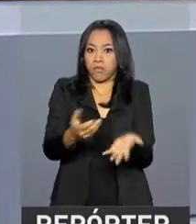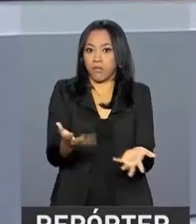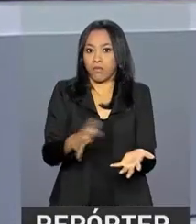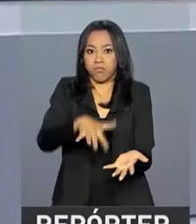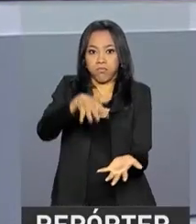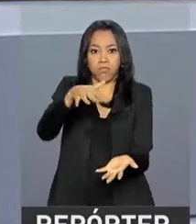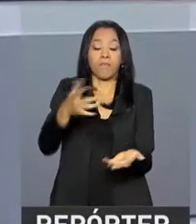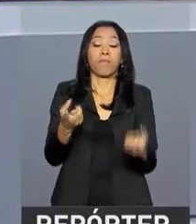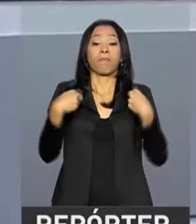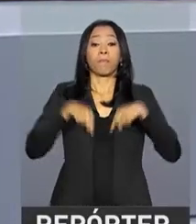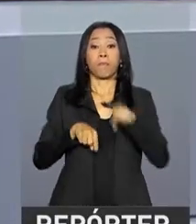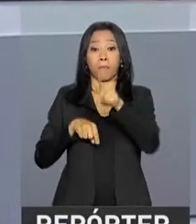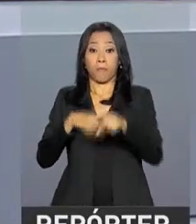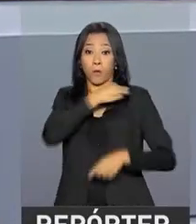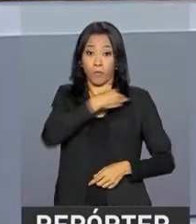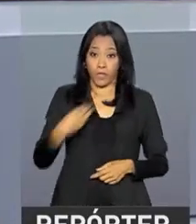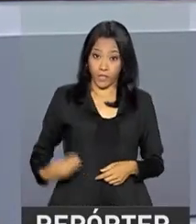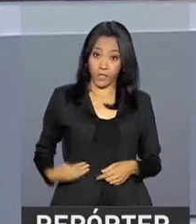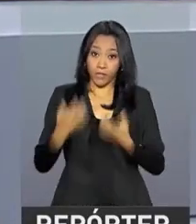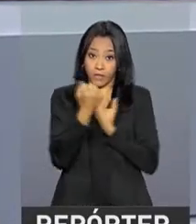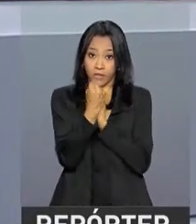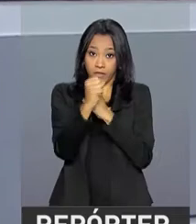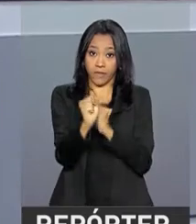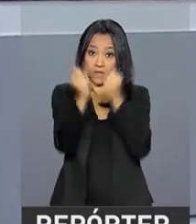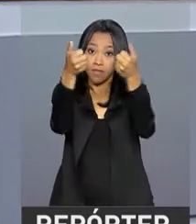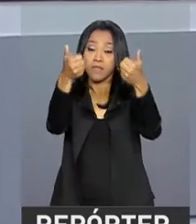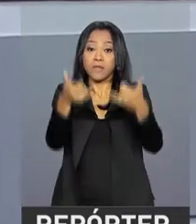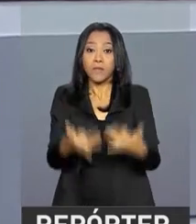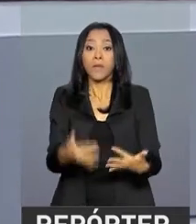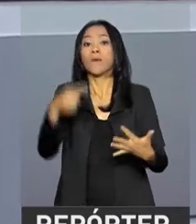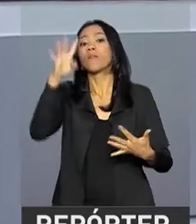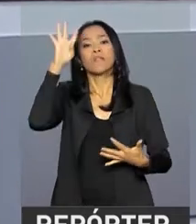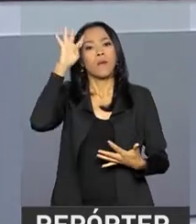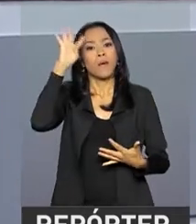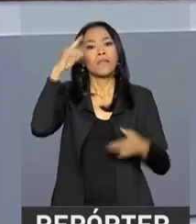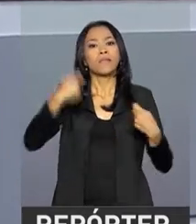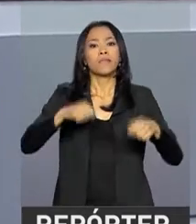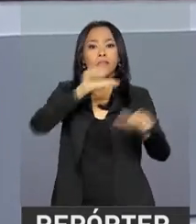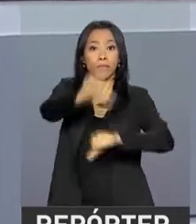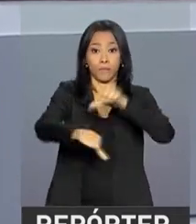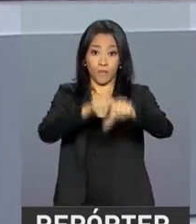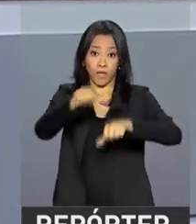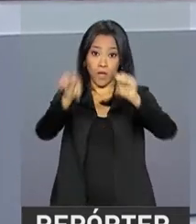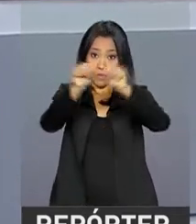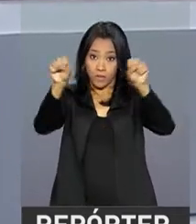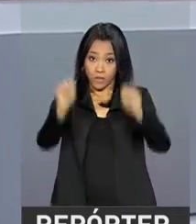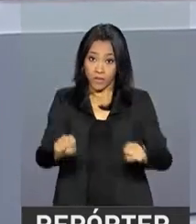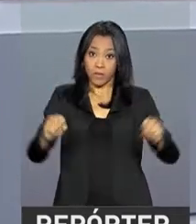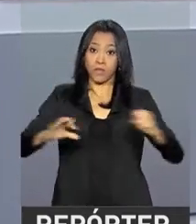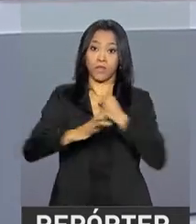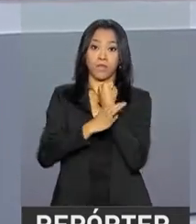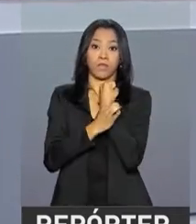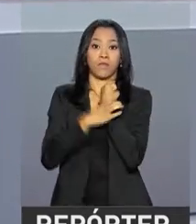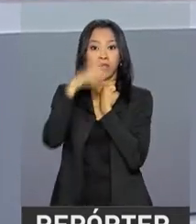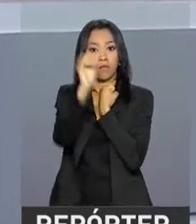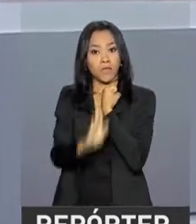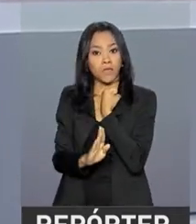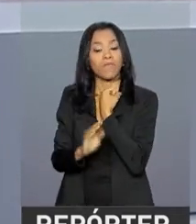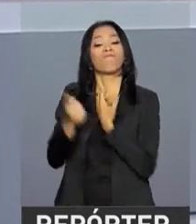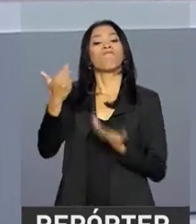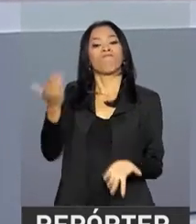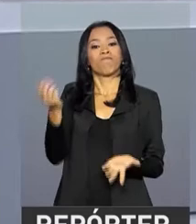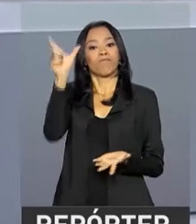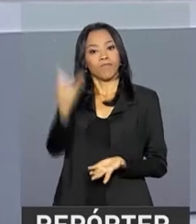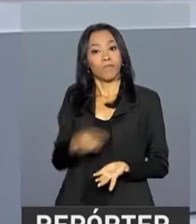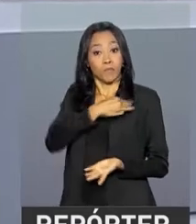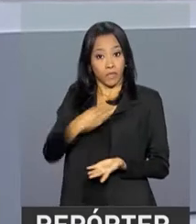ministro da defesa raúl jungmann afirmou nesta quarta feira que é preciso modificar todo o sistema de segurança no brasil para o ministro são